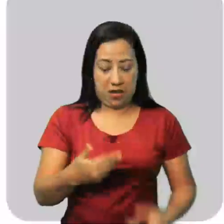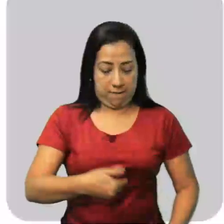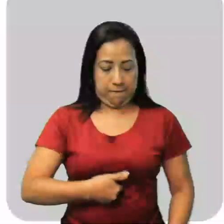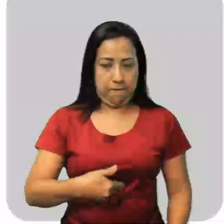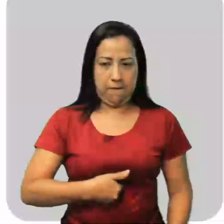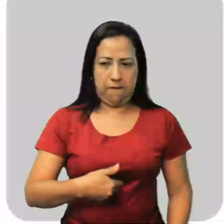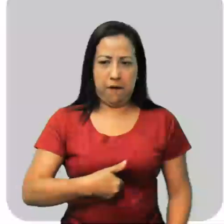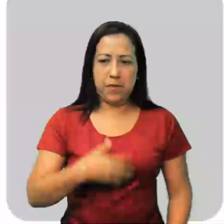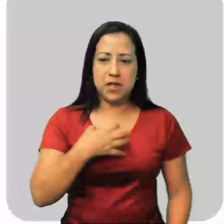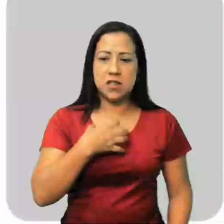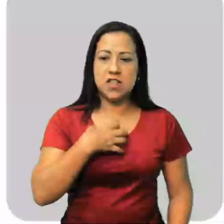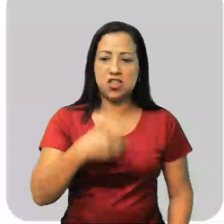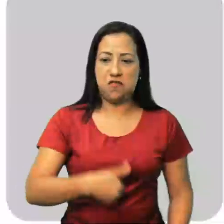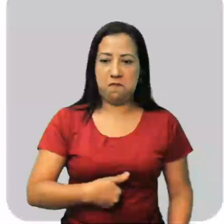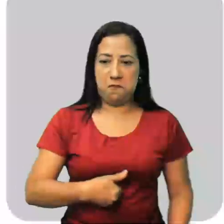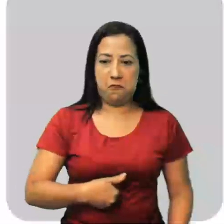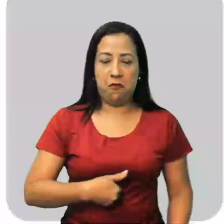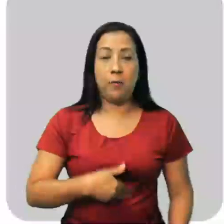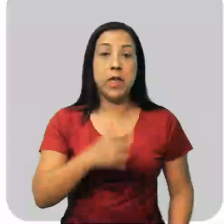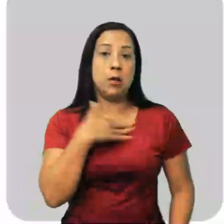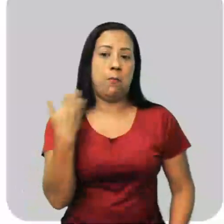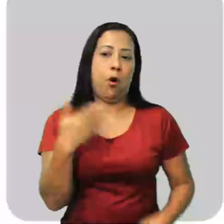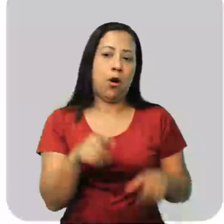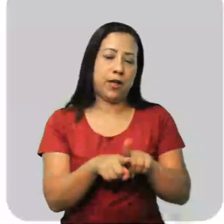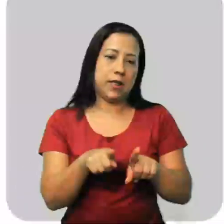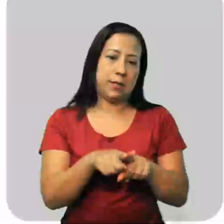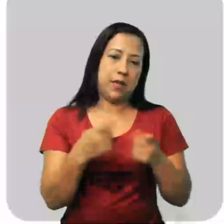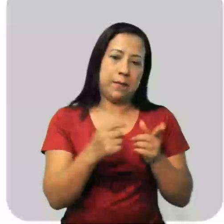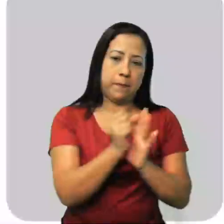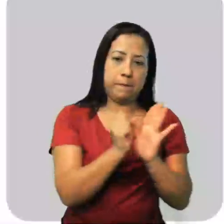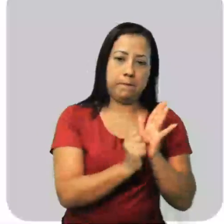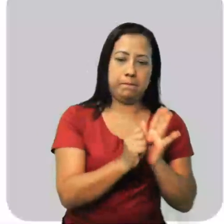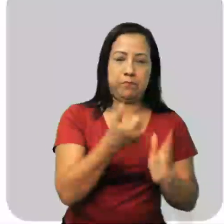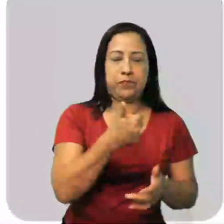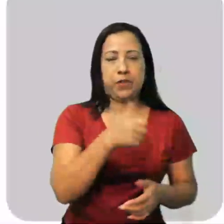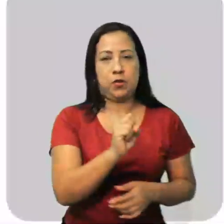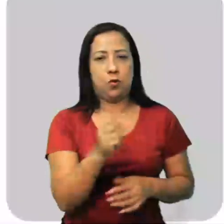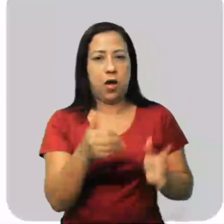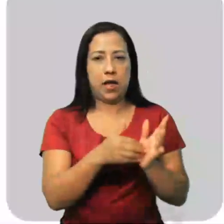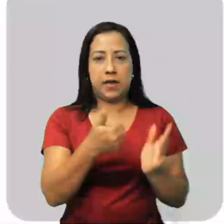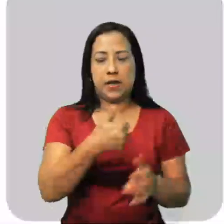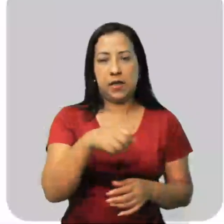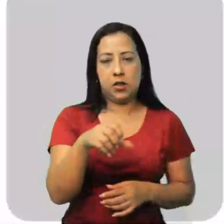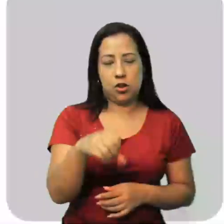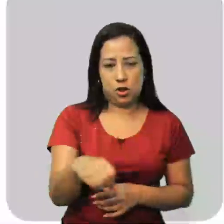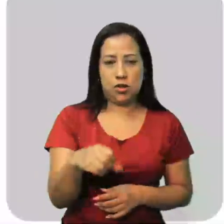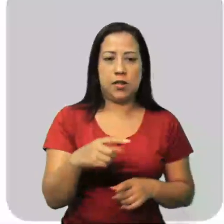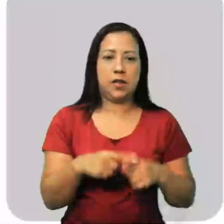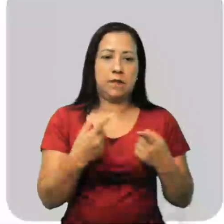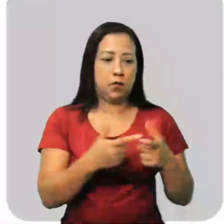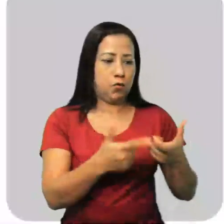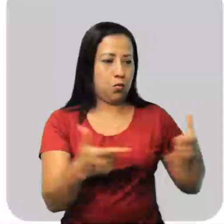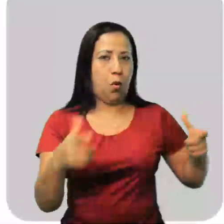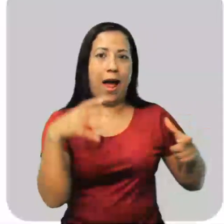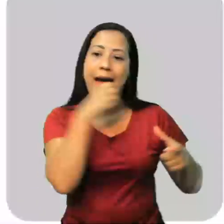Foi apenas a partir do século XVIII e XIX que o crescimento da população acelerou-se. Por causa de quê?